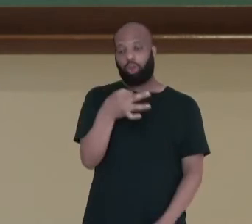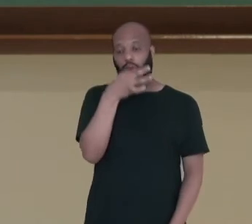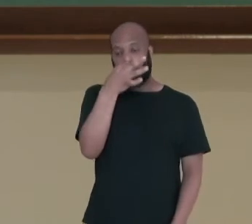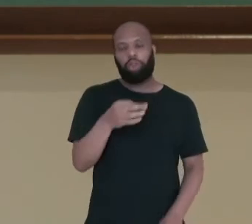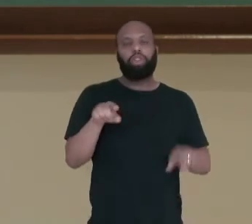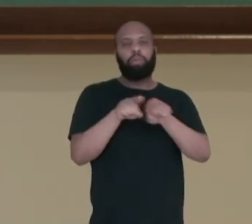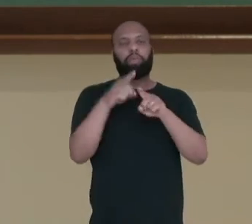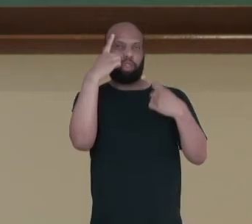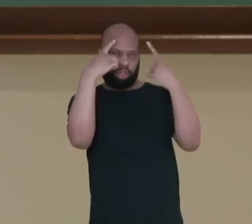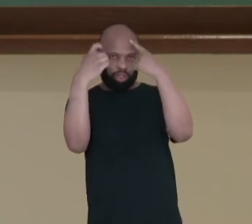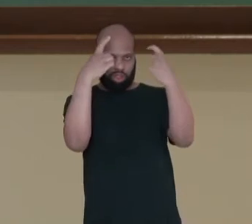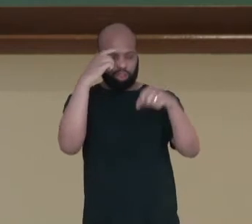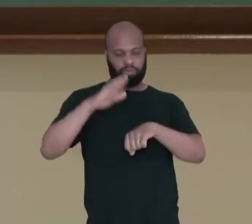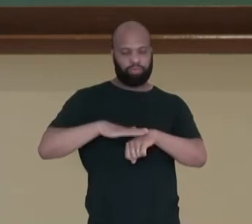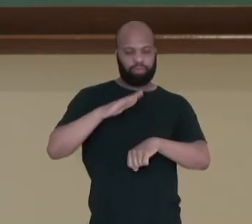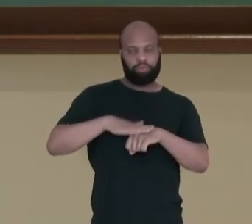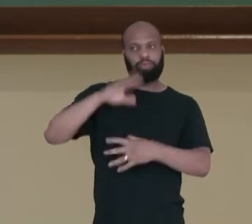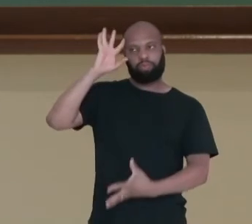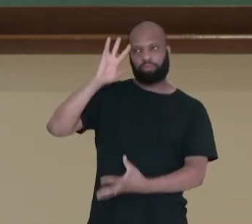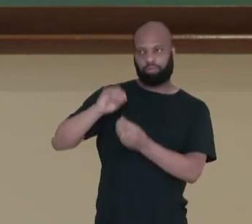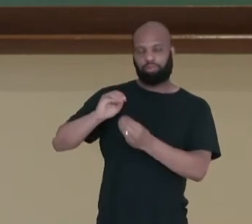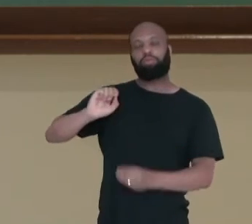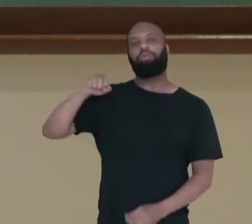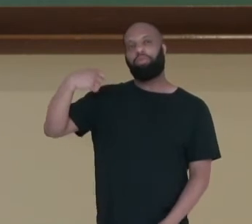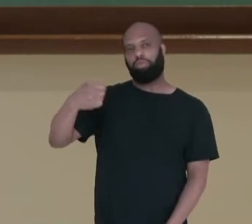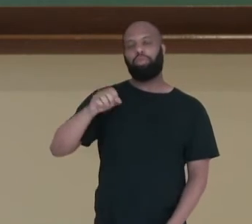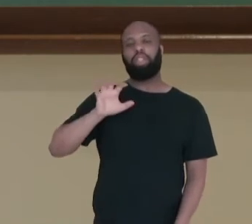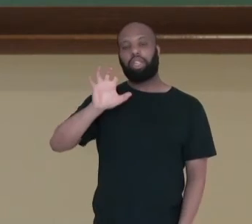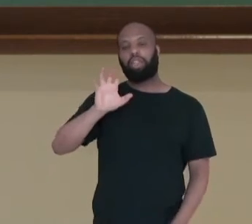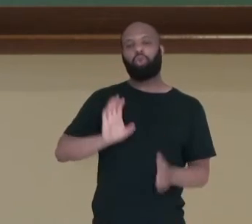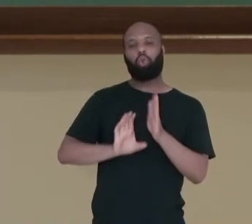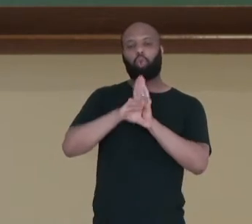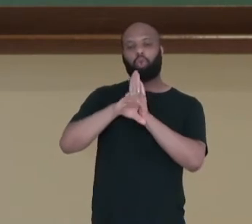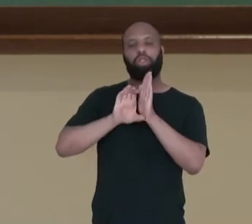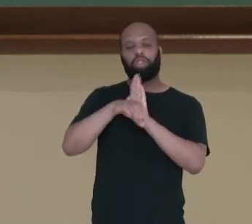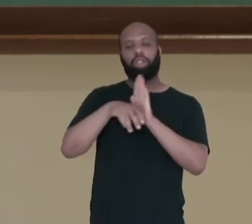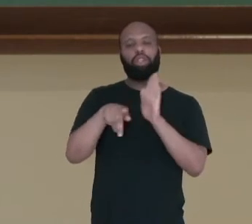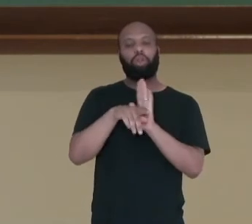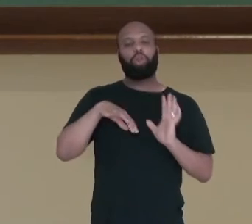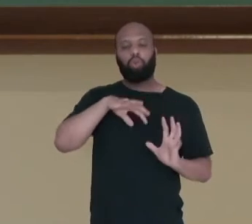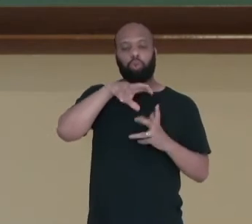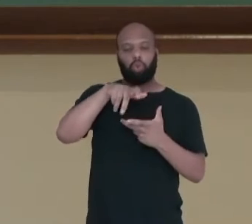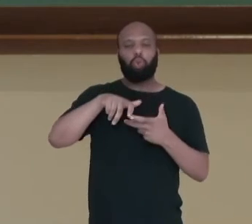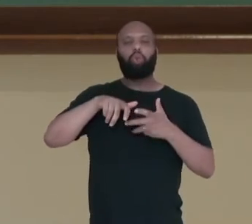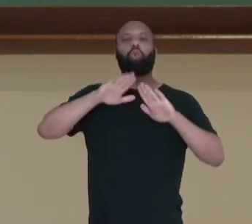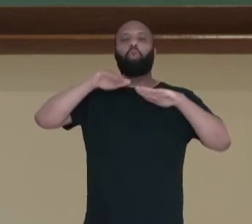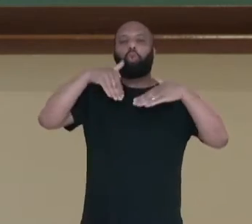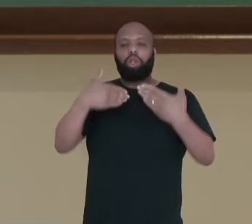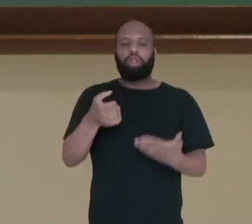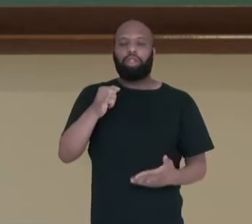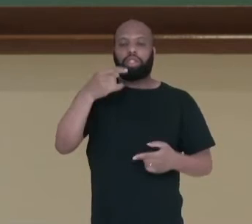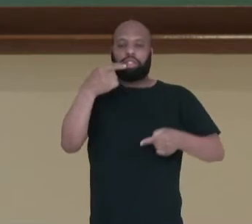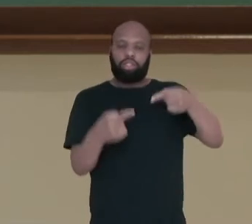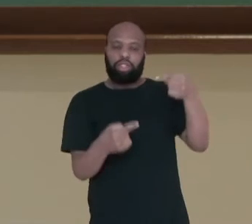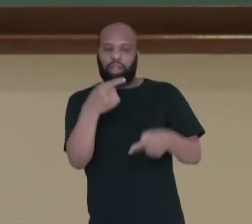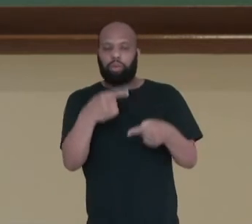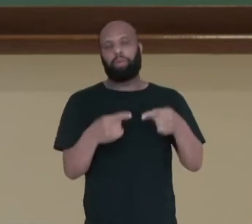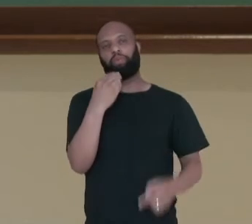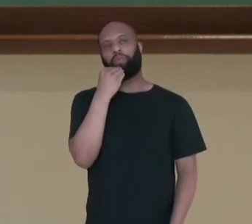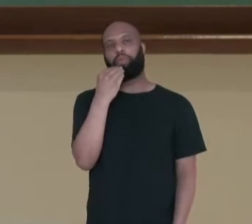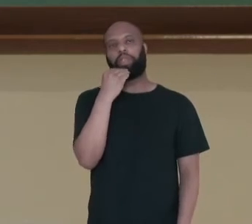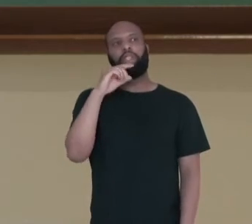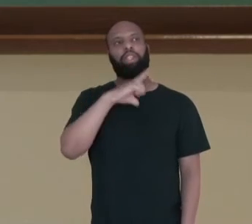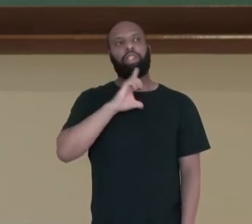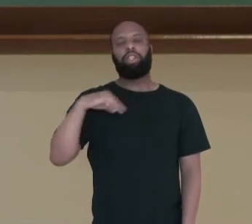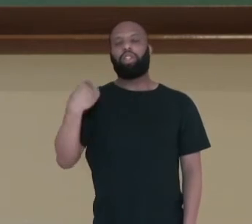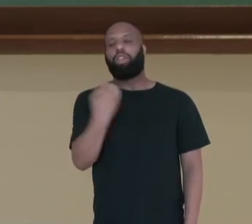de criar o nosso próprio entendimento, a nossa própria concepção de mundo. Então, quando a gente debate, isso é uma oportunidade